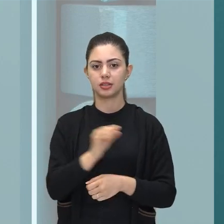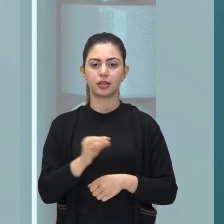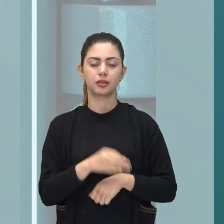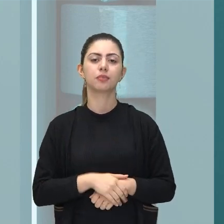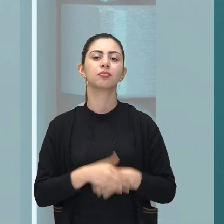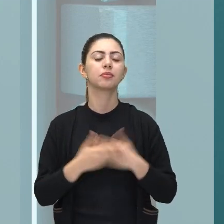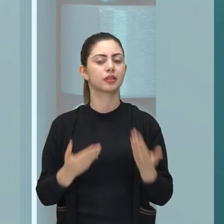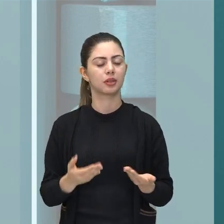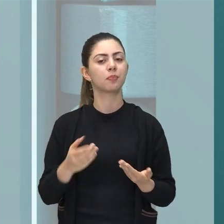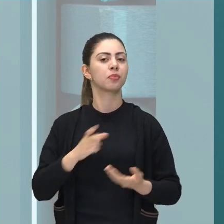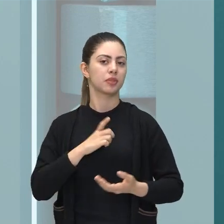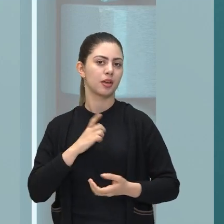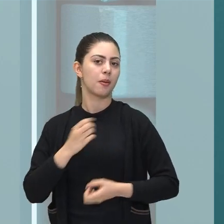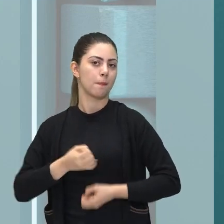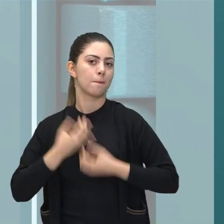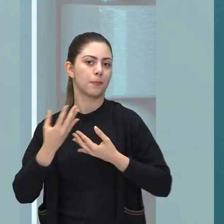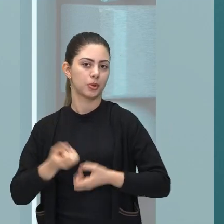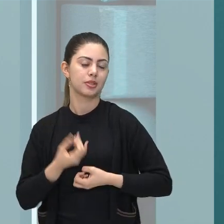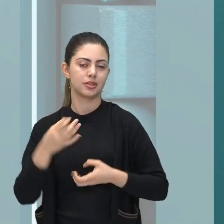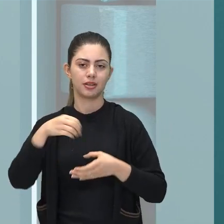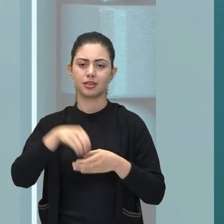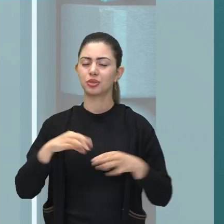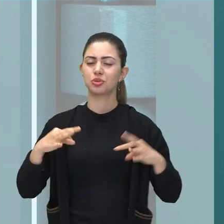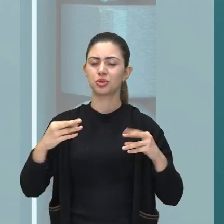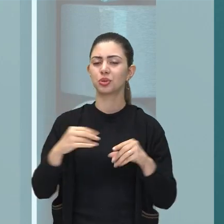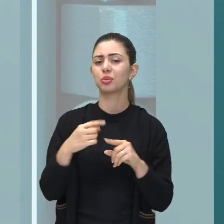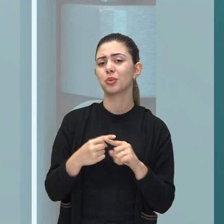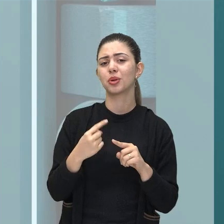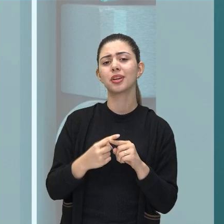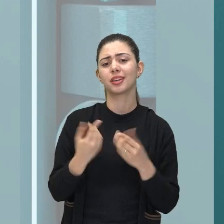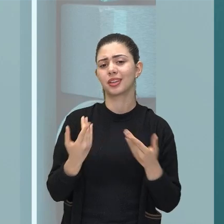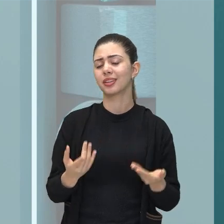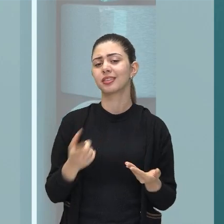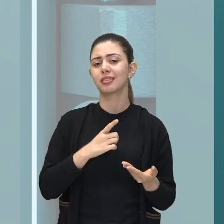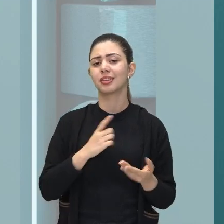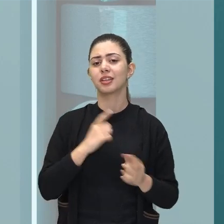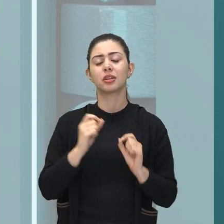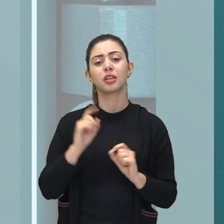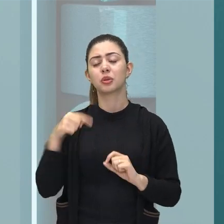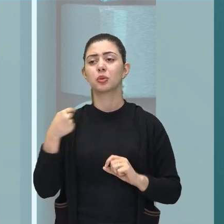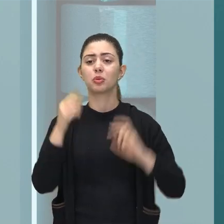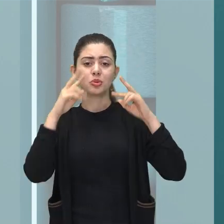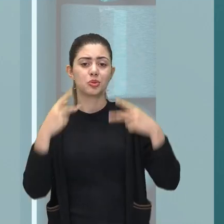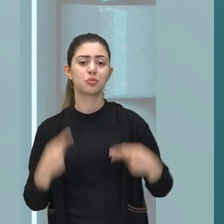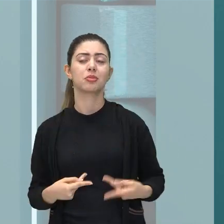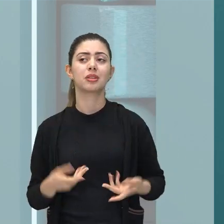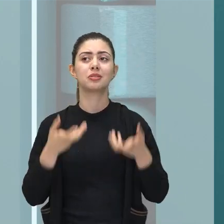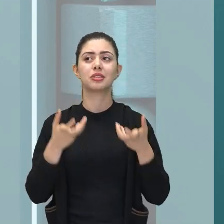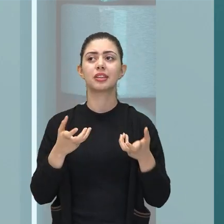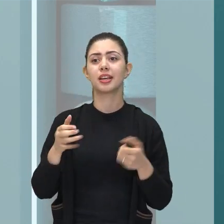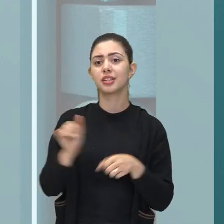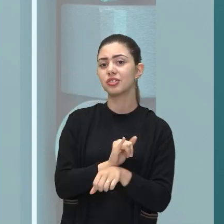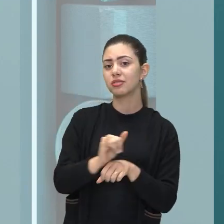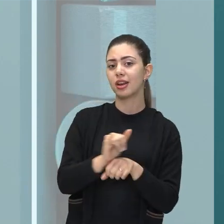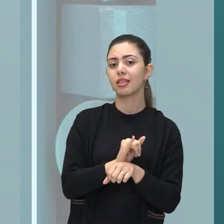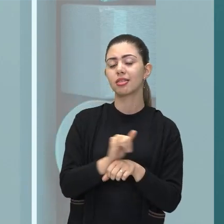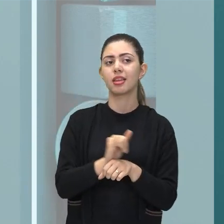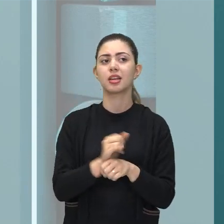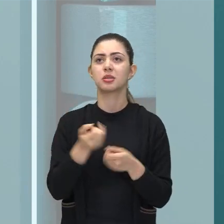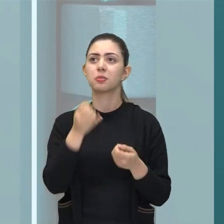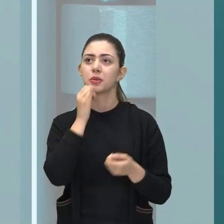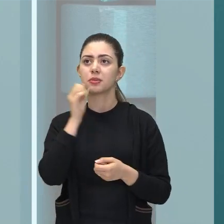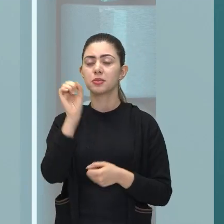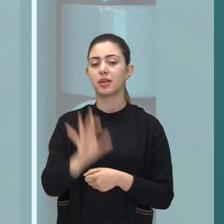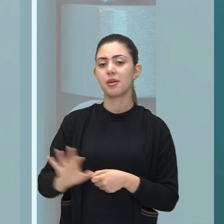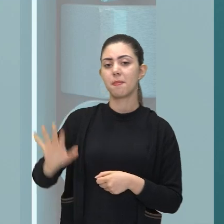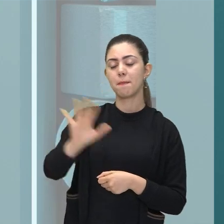certeza que a poesia está, porque ela é basicamente intrínseca ao ser humano, que busca essas formas, sejam imagens, sejam